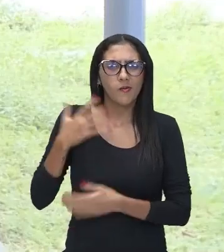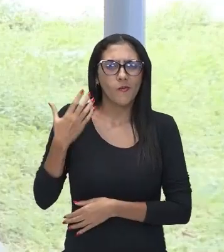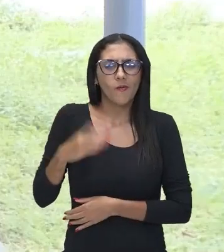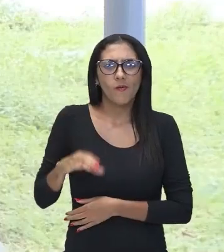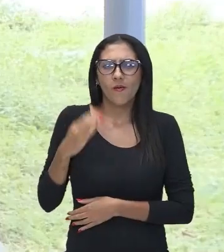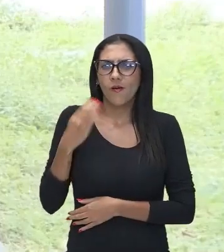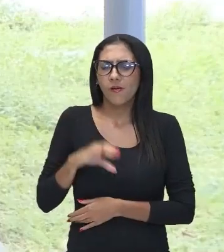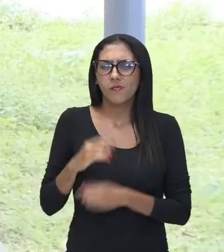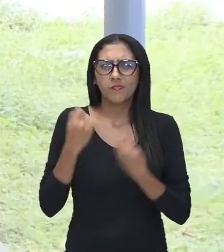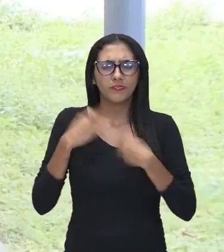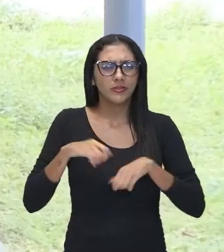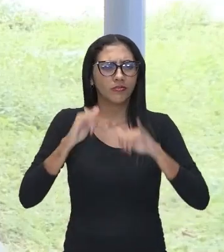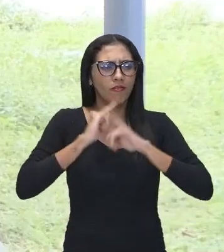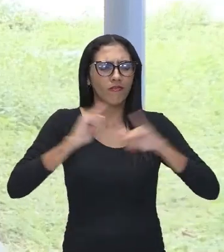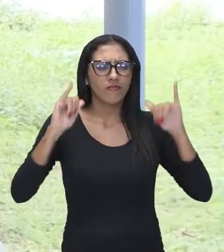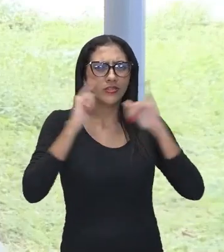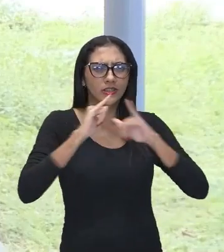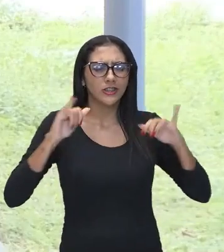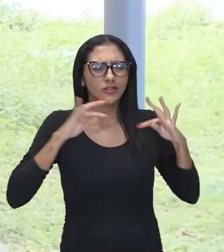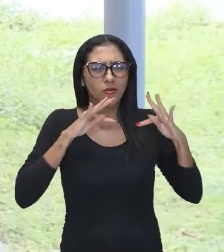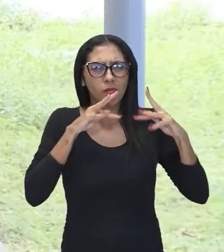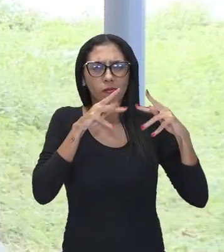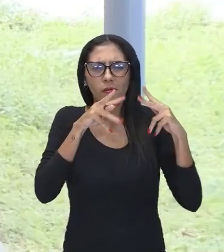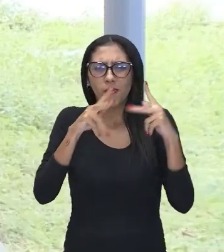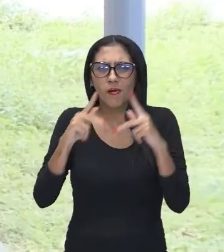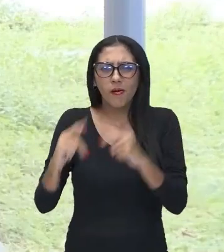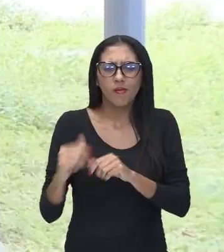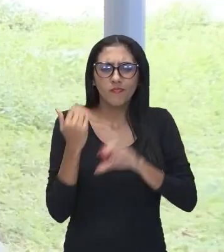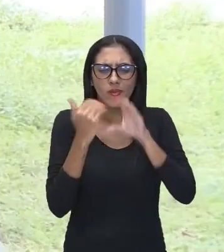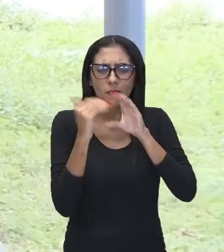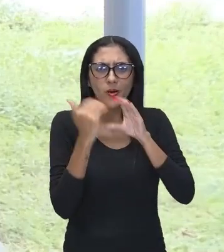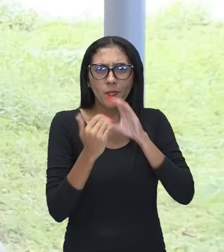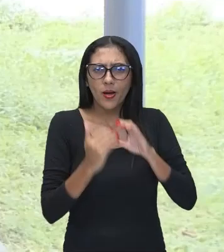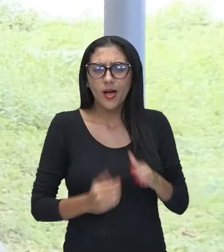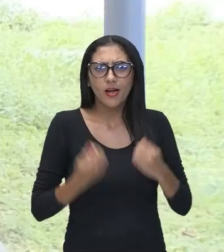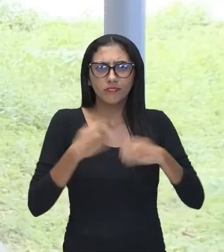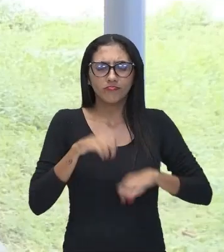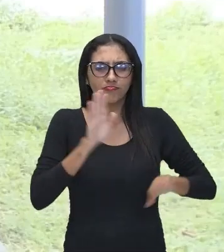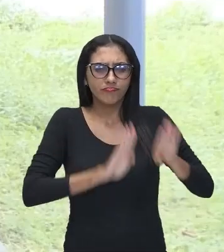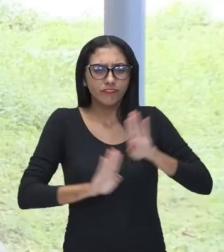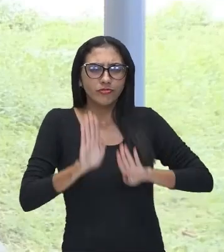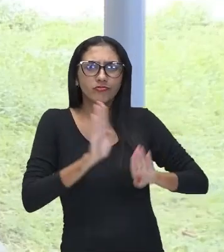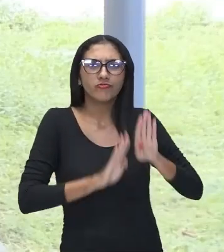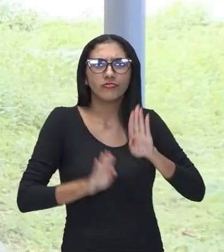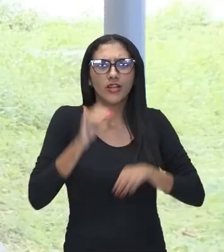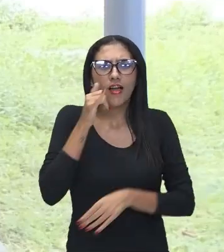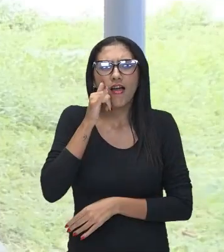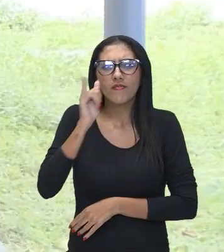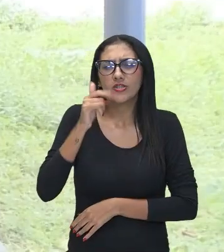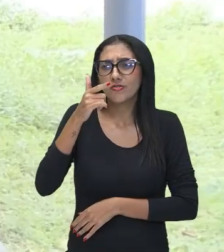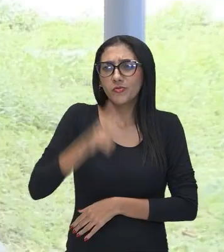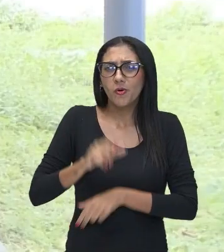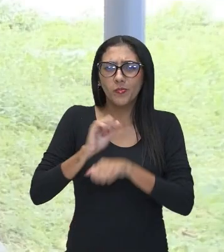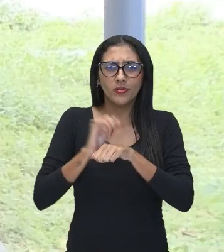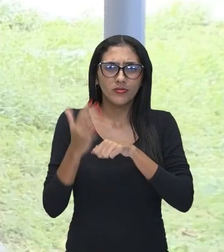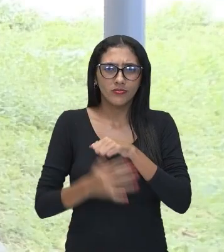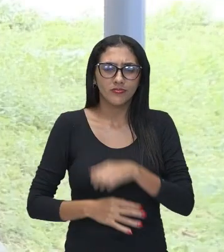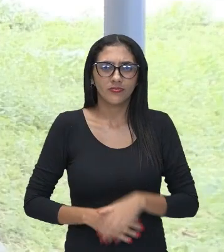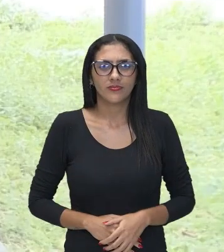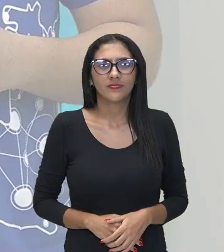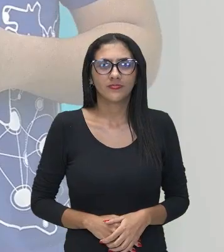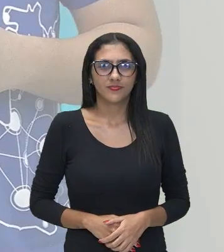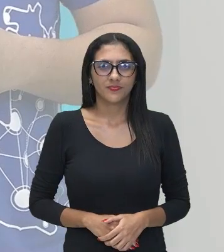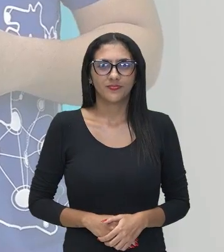mandar isso para todos os meus contatos. Temos que tomar cuidado para a pandemia não voltar.